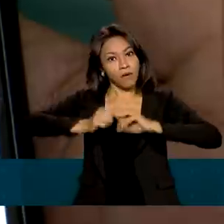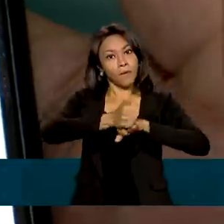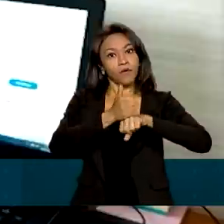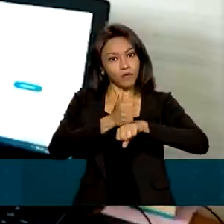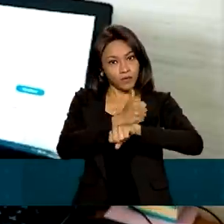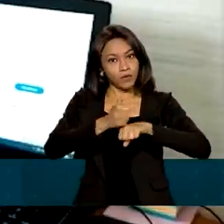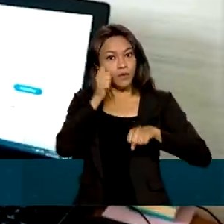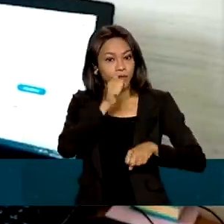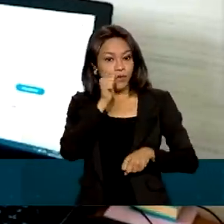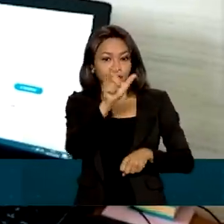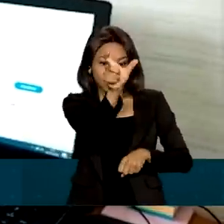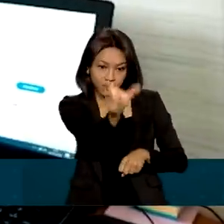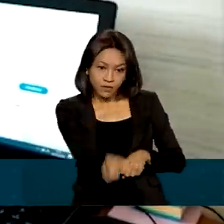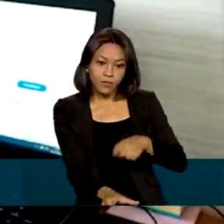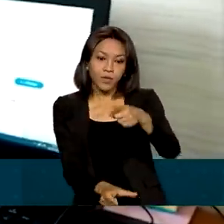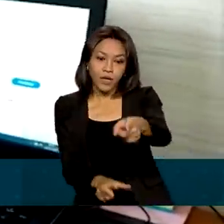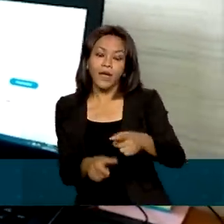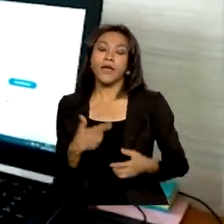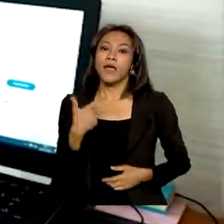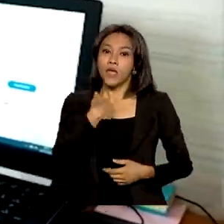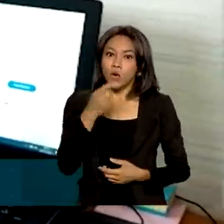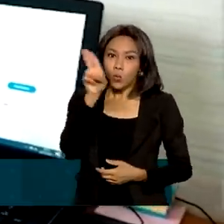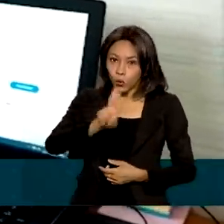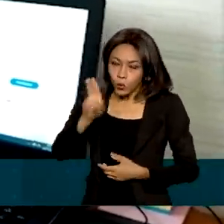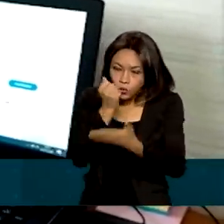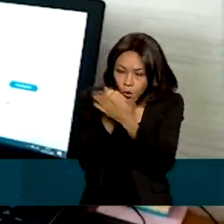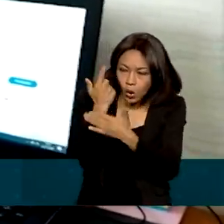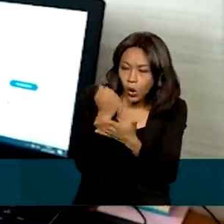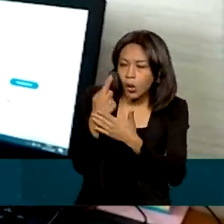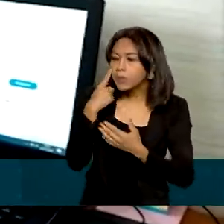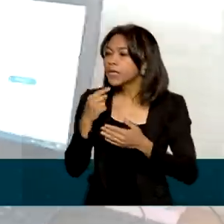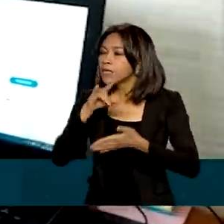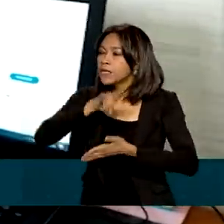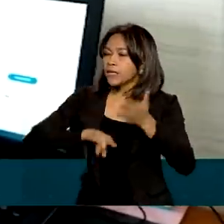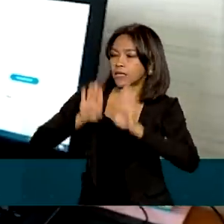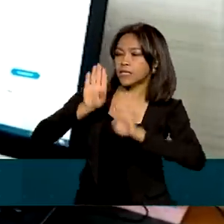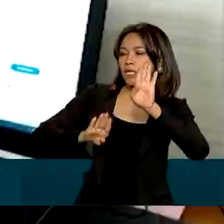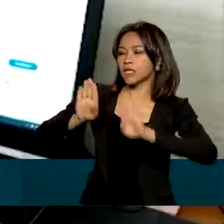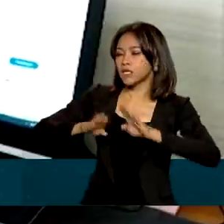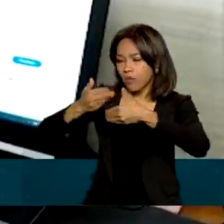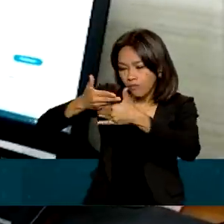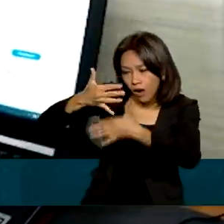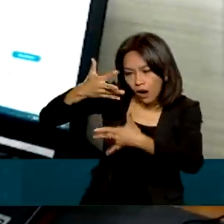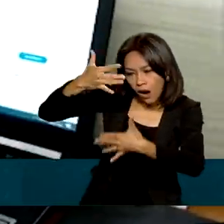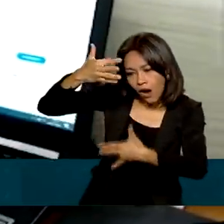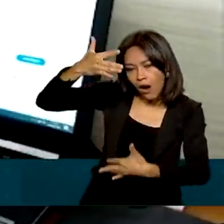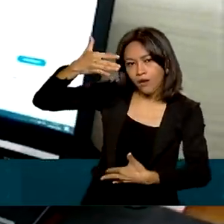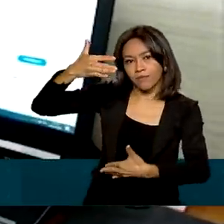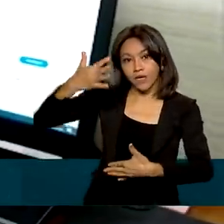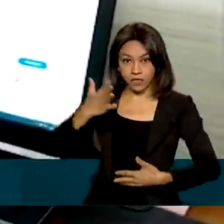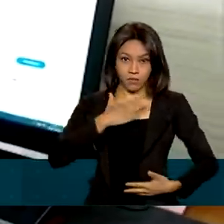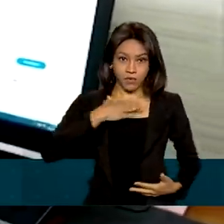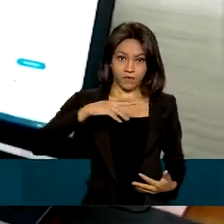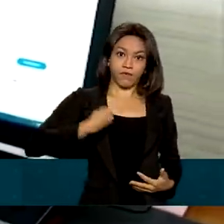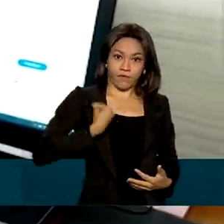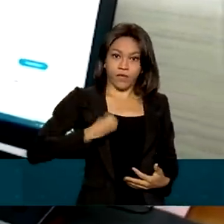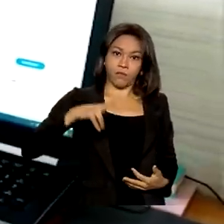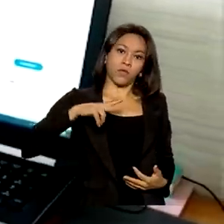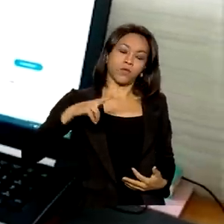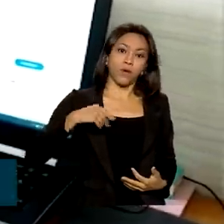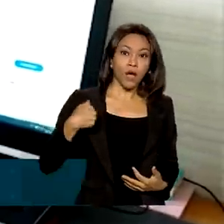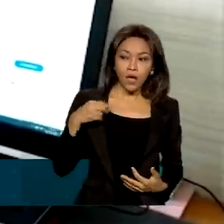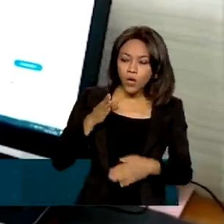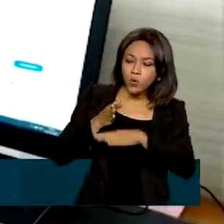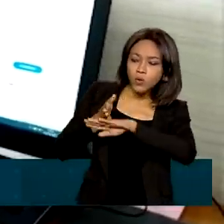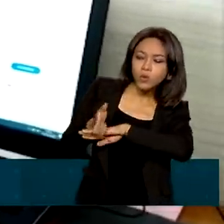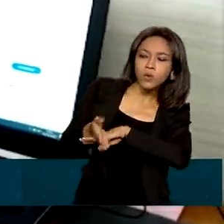da Bruna utilizo compras.gov para fins licitatórios no âmbito pessoal e utilizo o